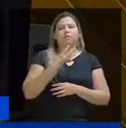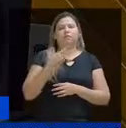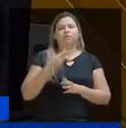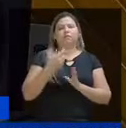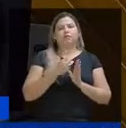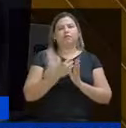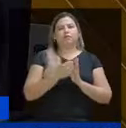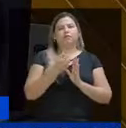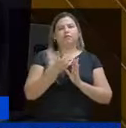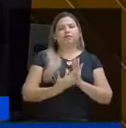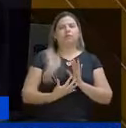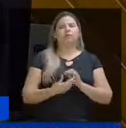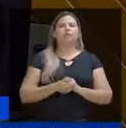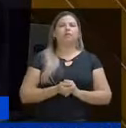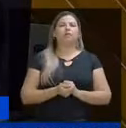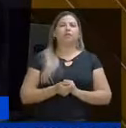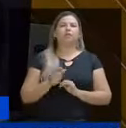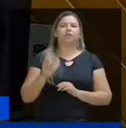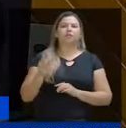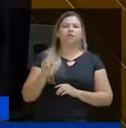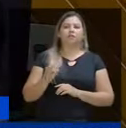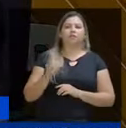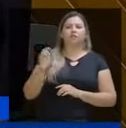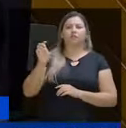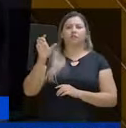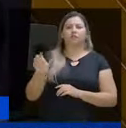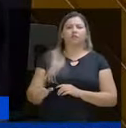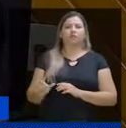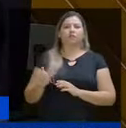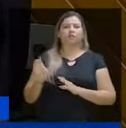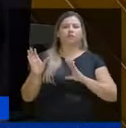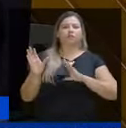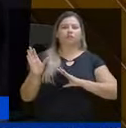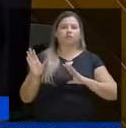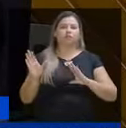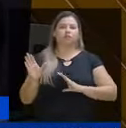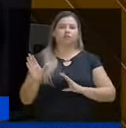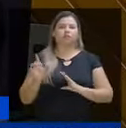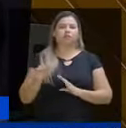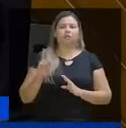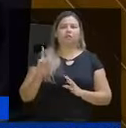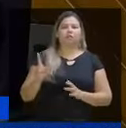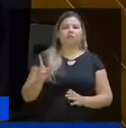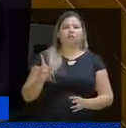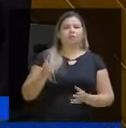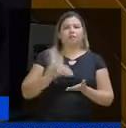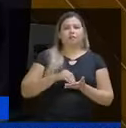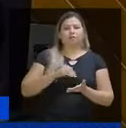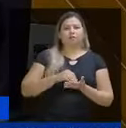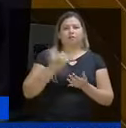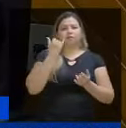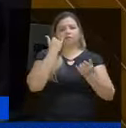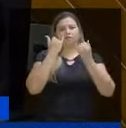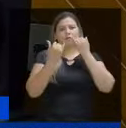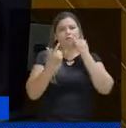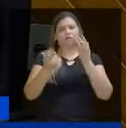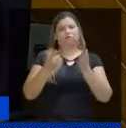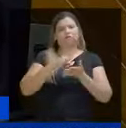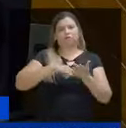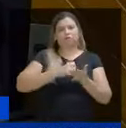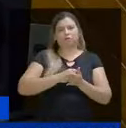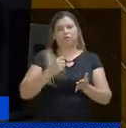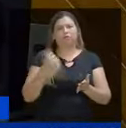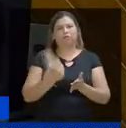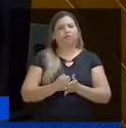as contas de campanha impede o candidato de obter a certidão de quitação eleitoral durante o curso do mandato ao qual